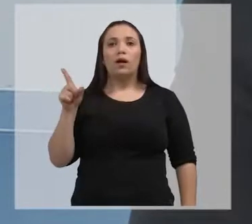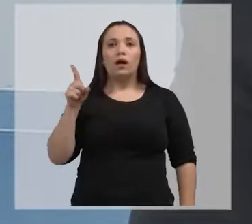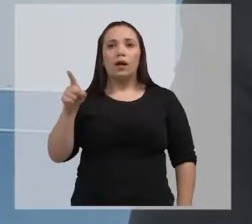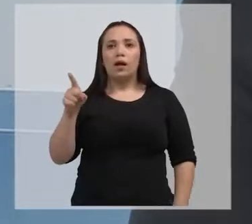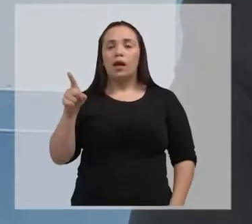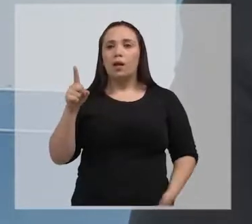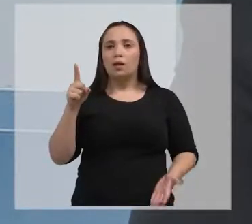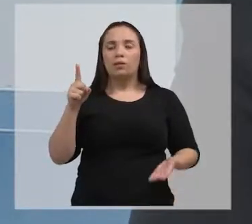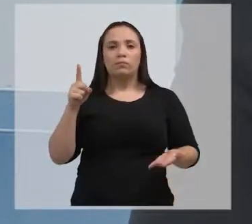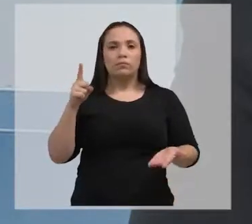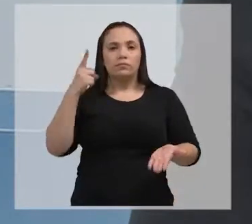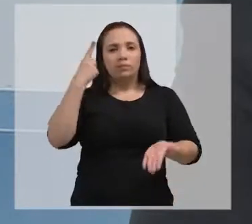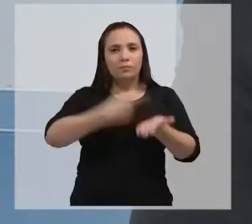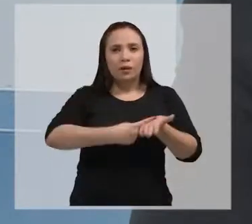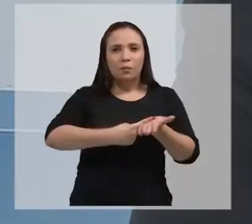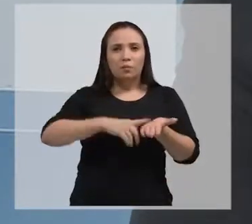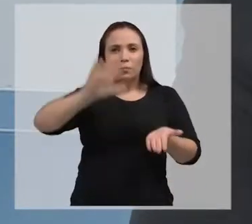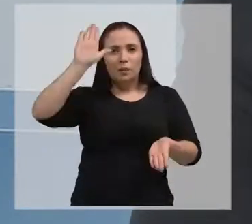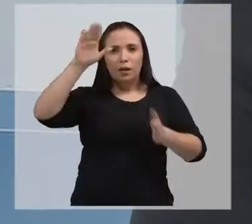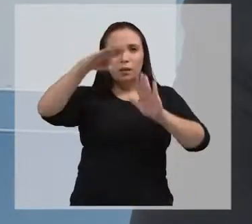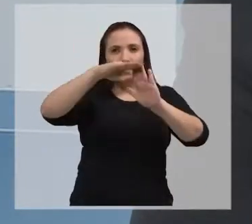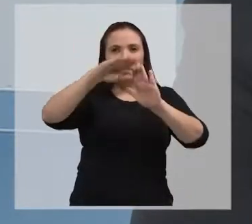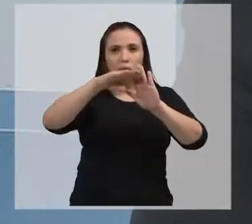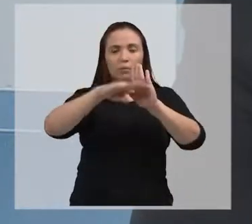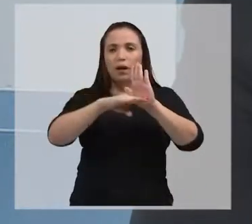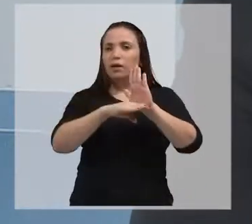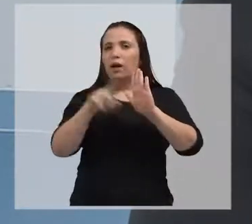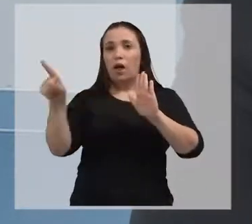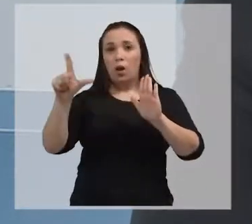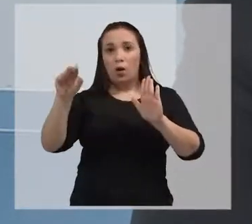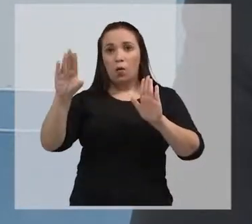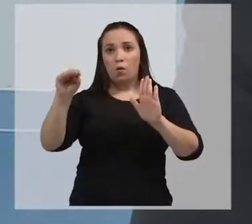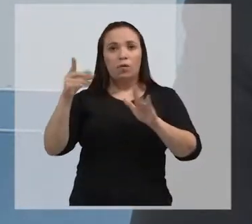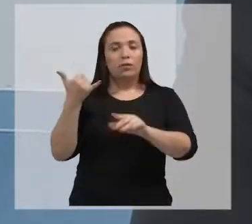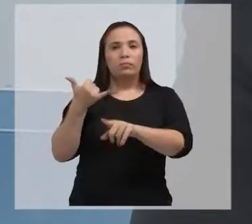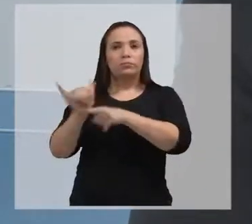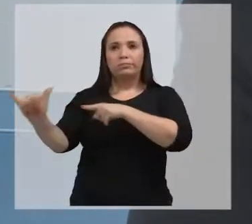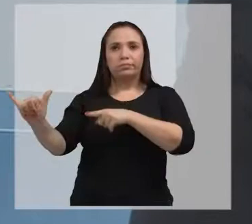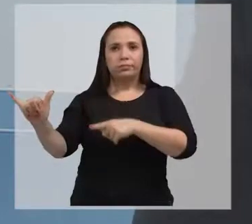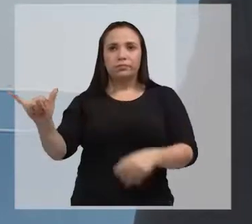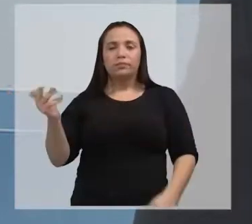promessas que ele fez à direção da Globo. O que aconteceu com ele?